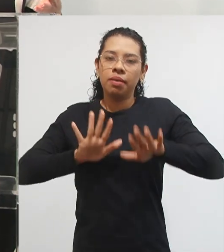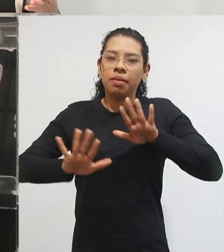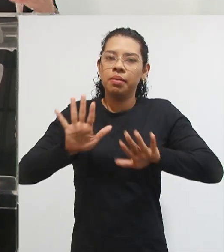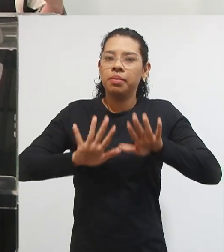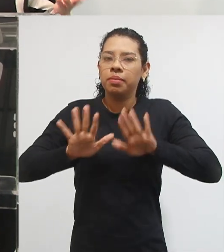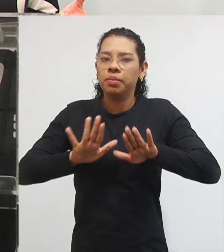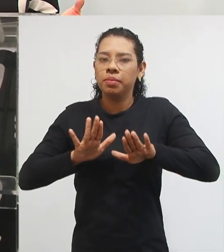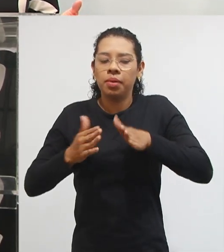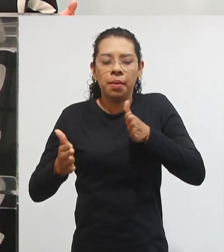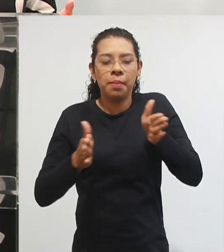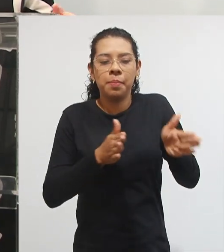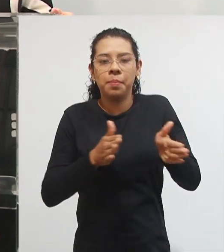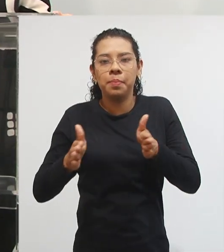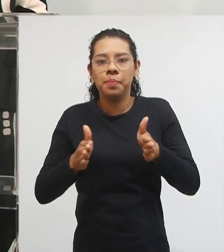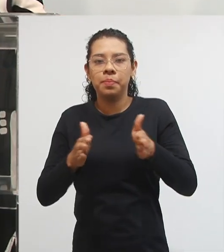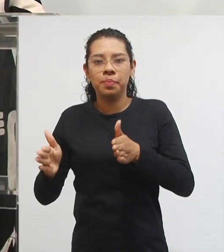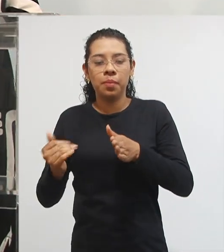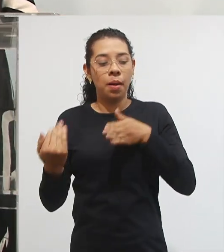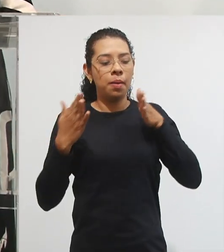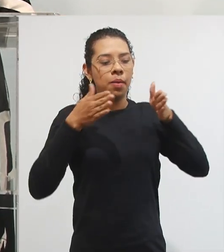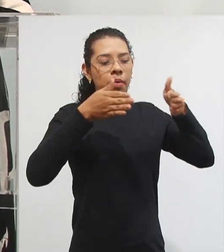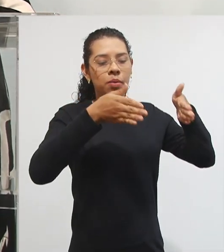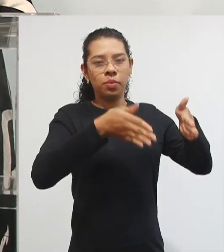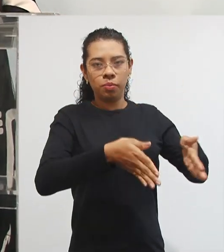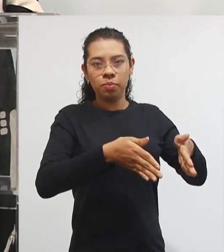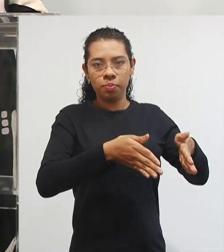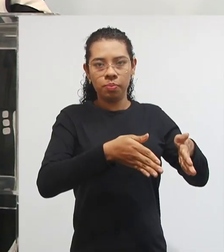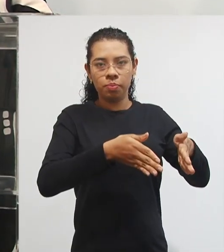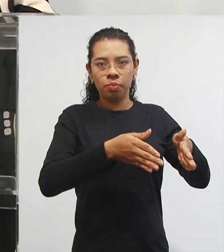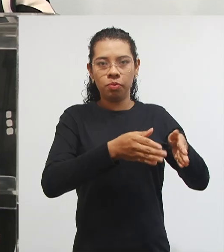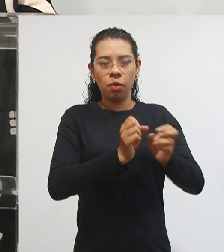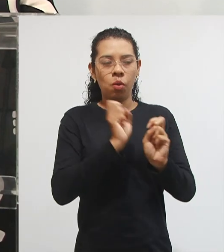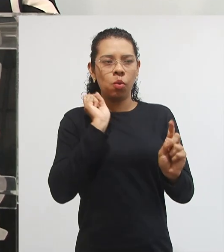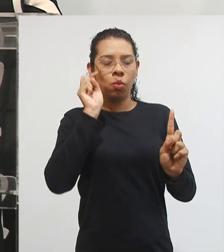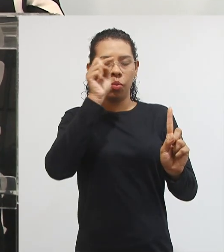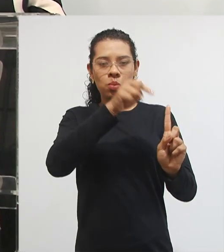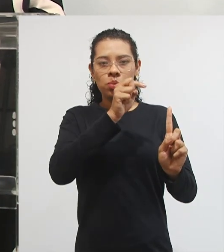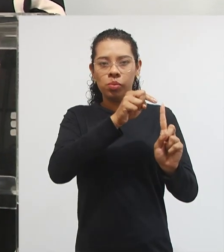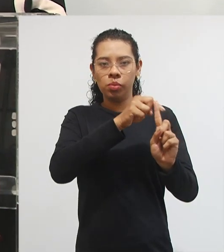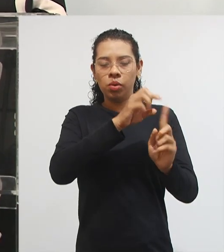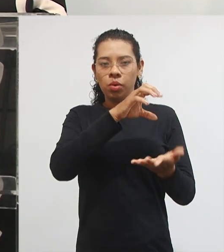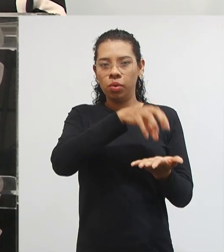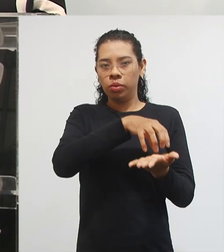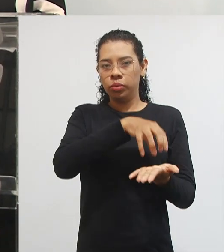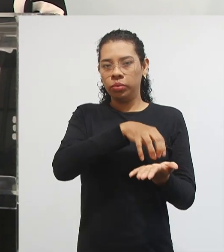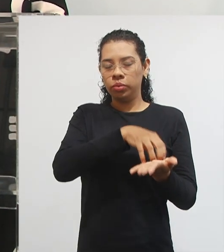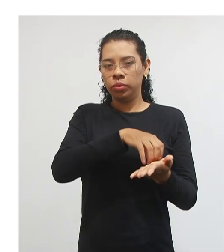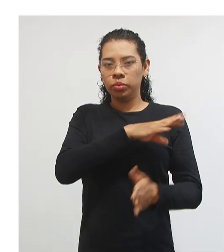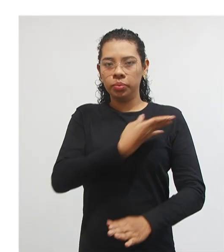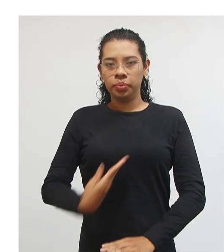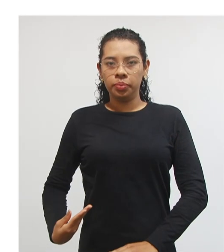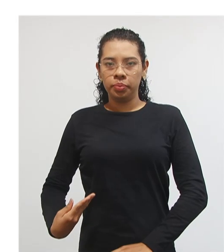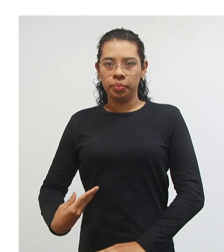mais a ver com o setor público. E é isso que a gente vai ver na aula de hoje.